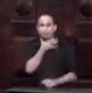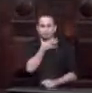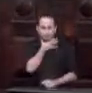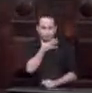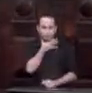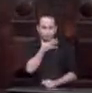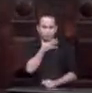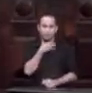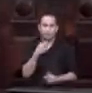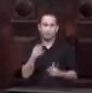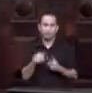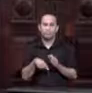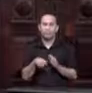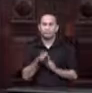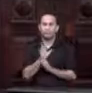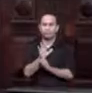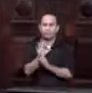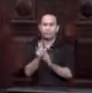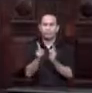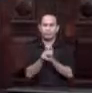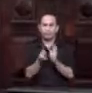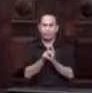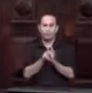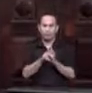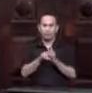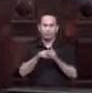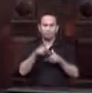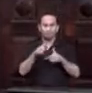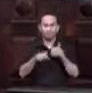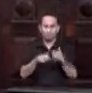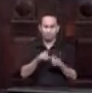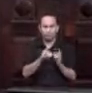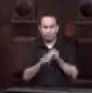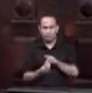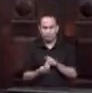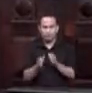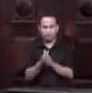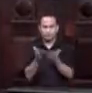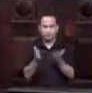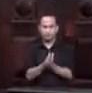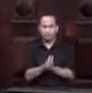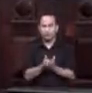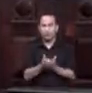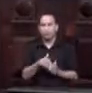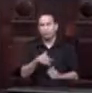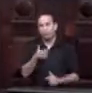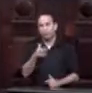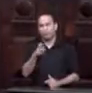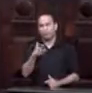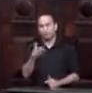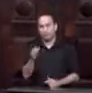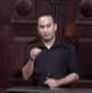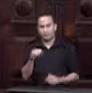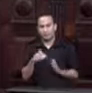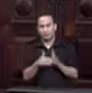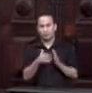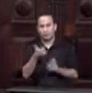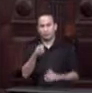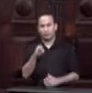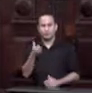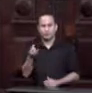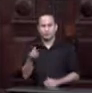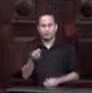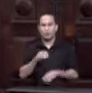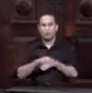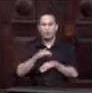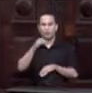que o Fundo de Combate à Pobreza, deputado Conte, de 2015 para 2016, aumentou